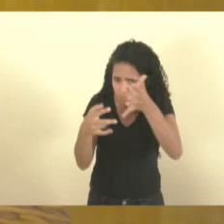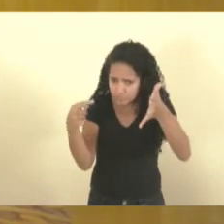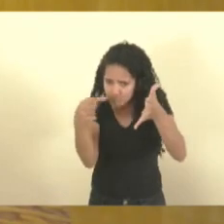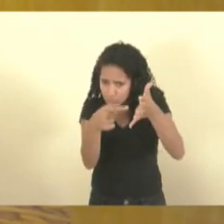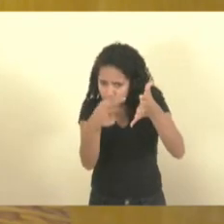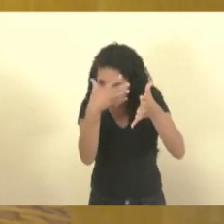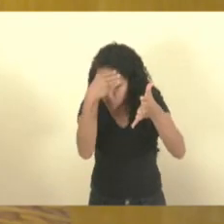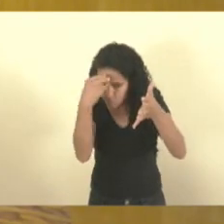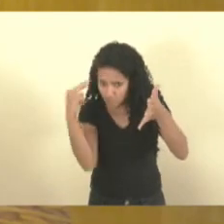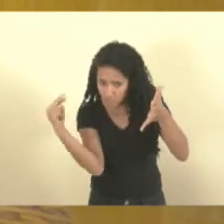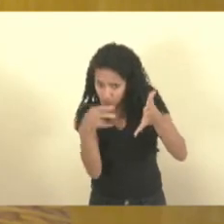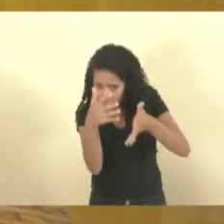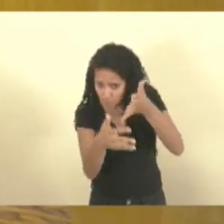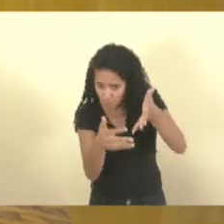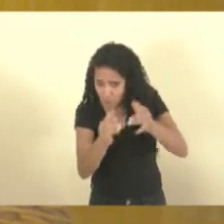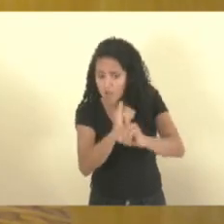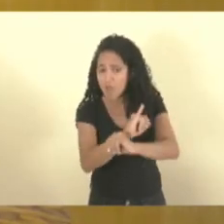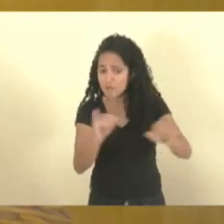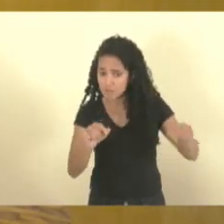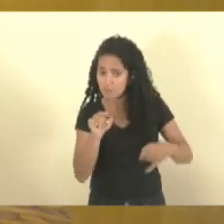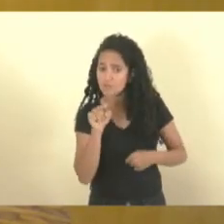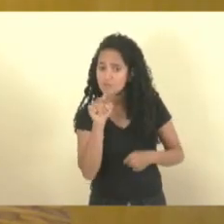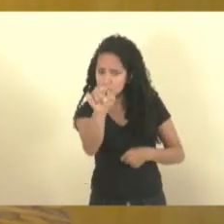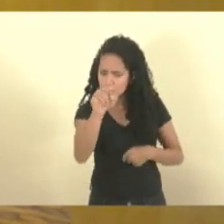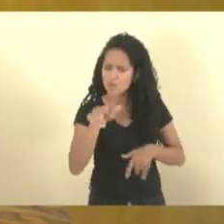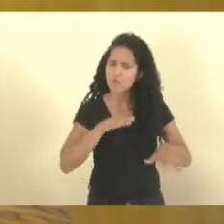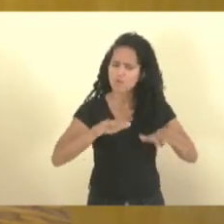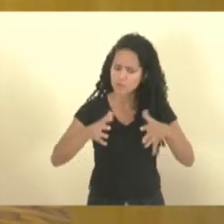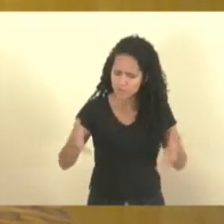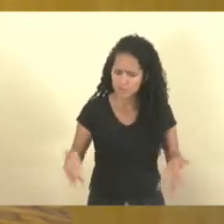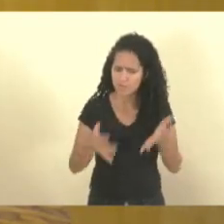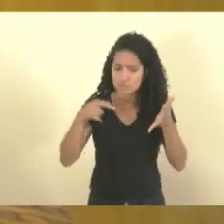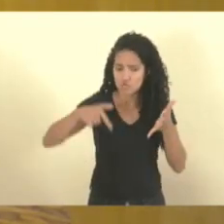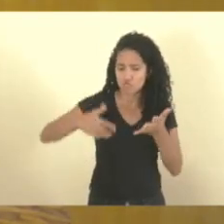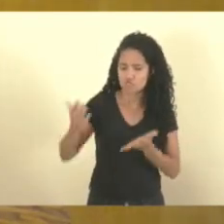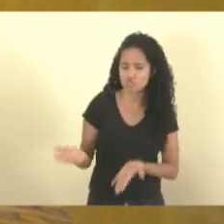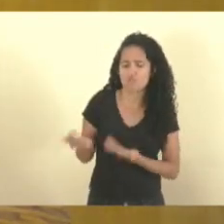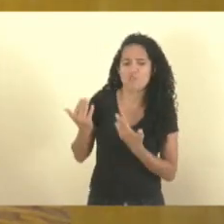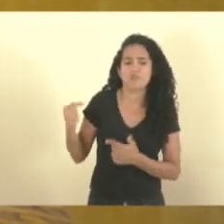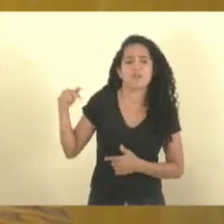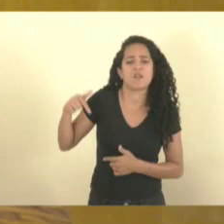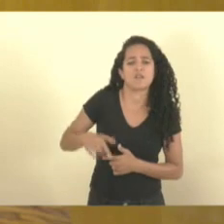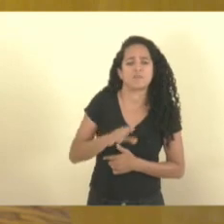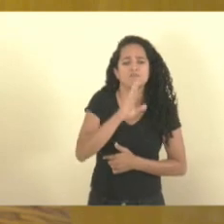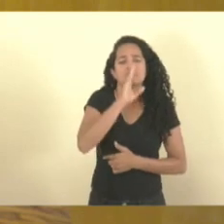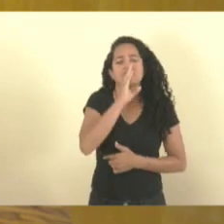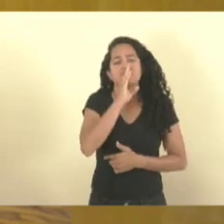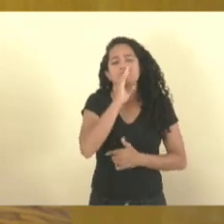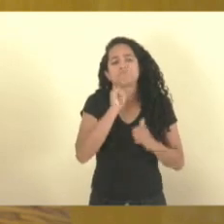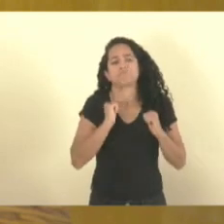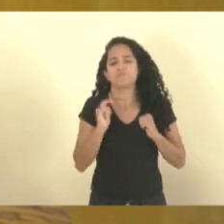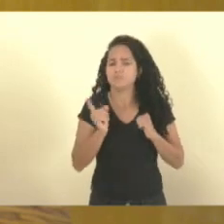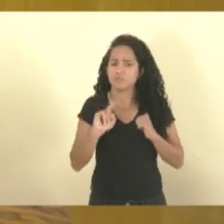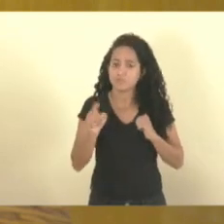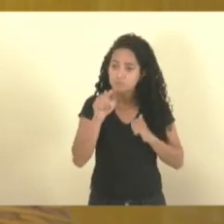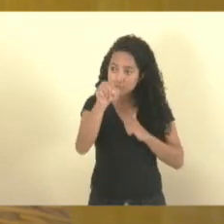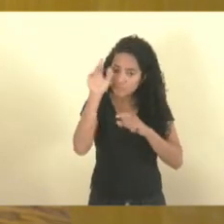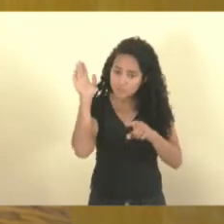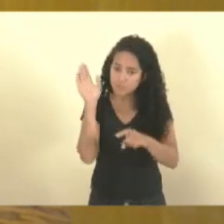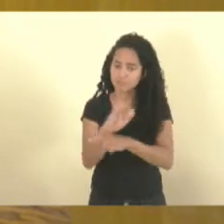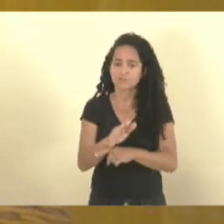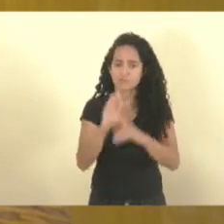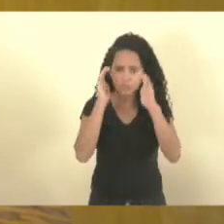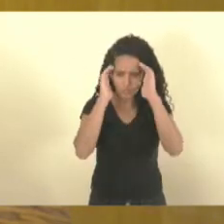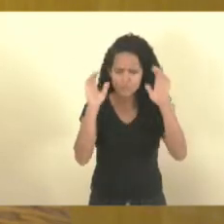se movimentar aí, porque esses jovens aqui não podem ficar ao Deus dará.